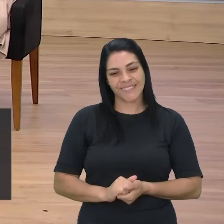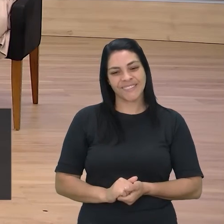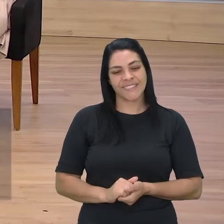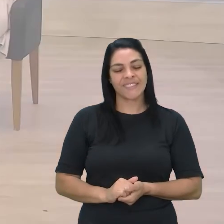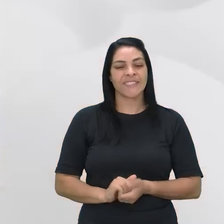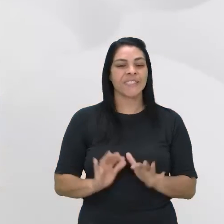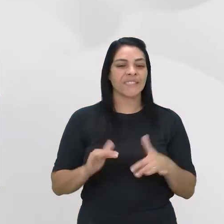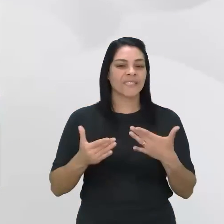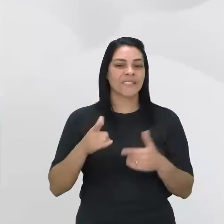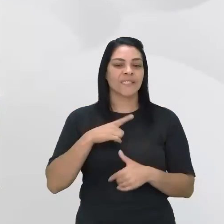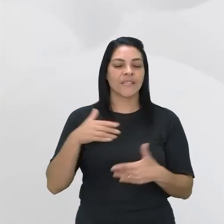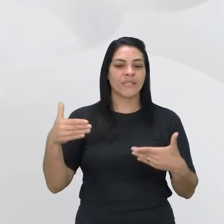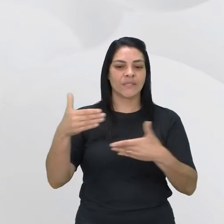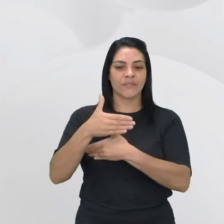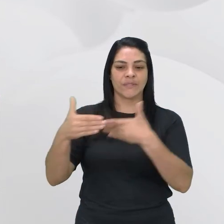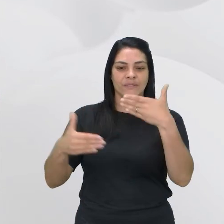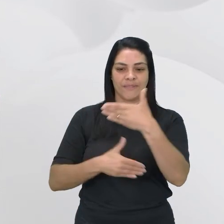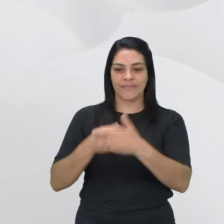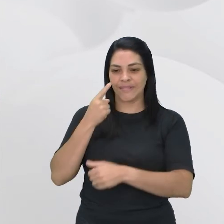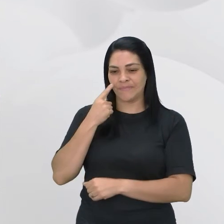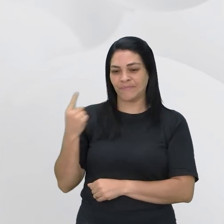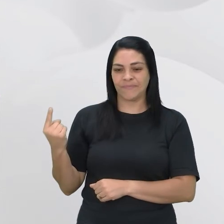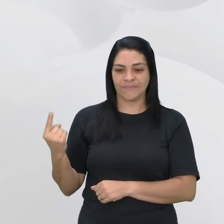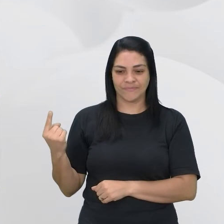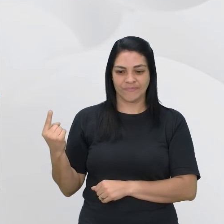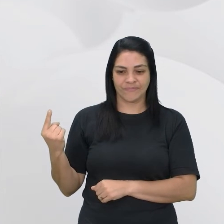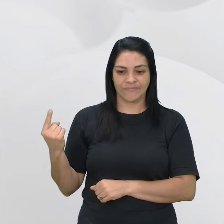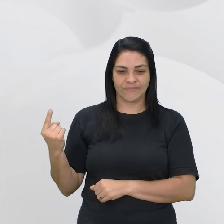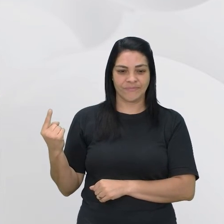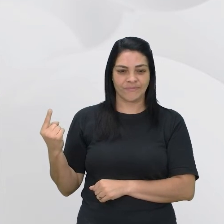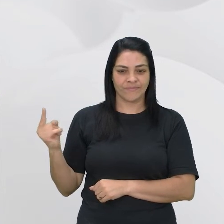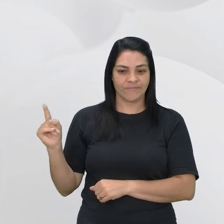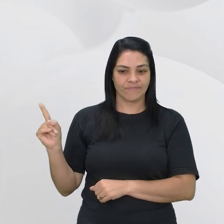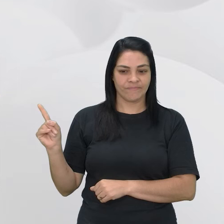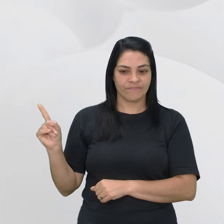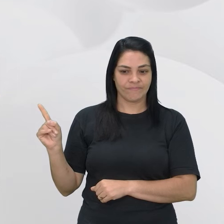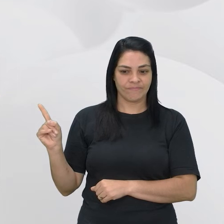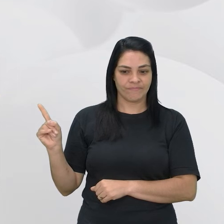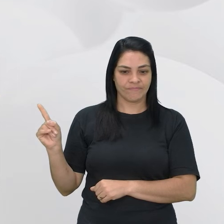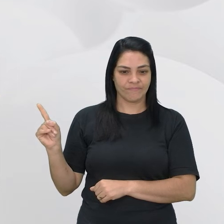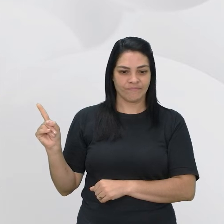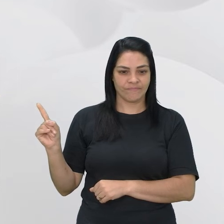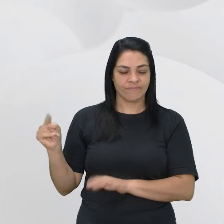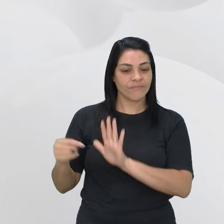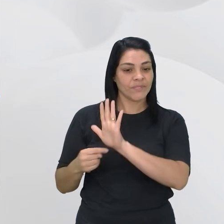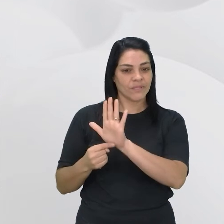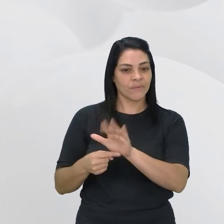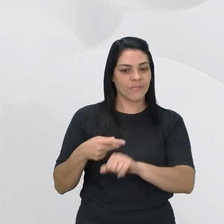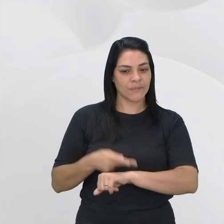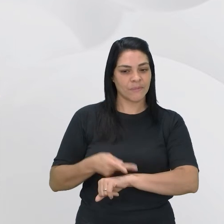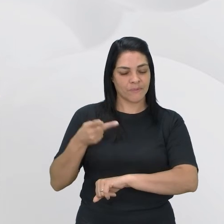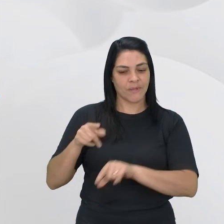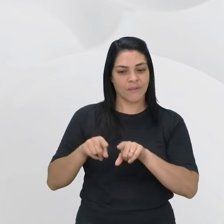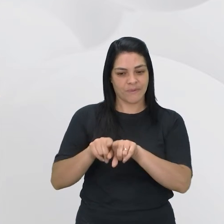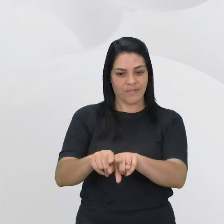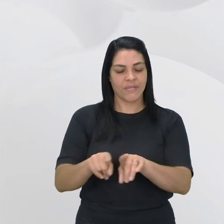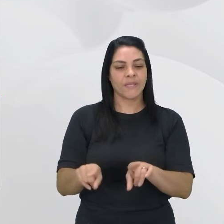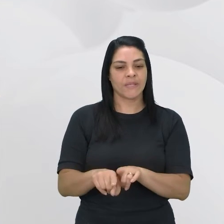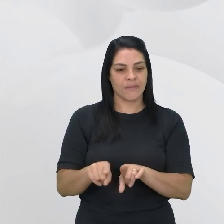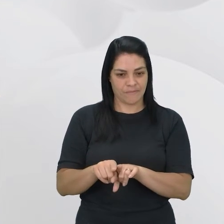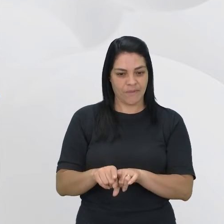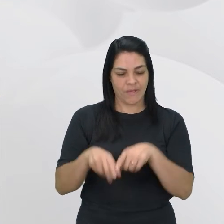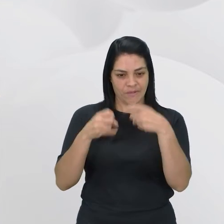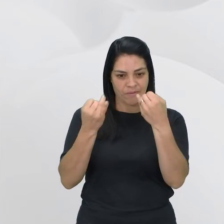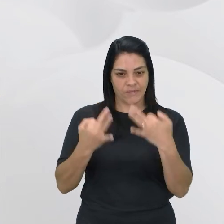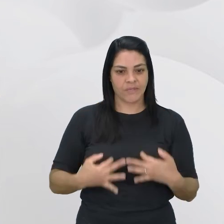aqui um slide, né, que traz um pouco dessas parcerias e um pouco das premiações. Eu vou me ater mais a essa questão